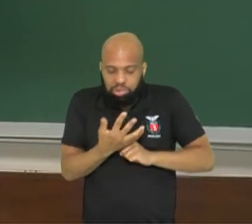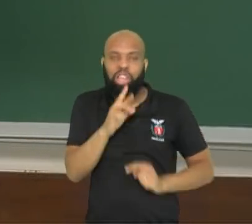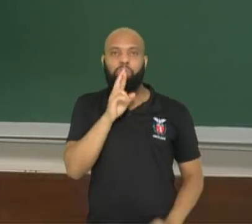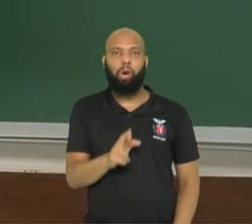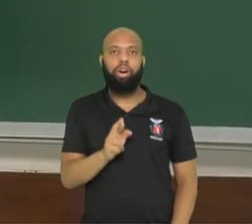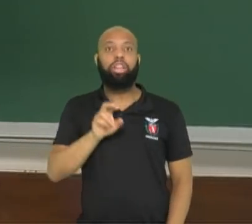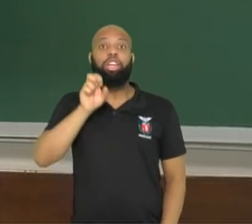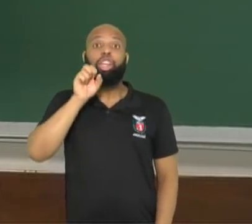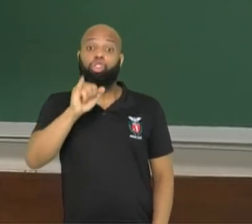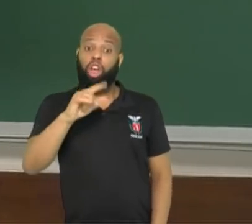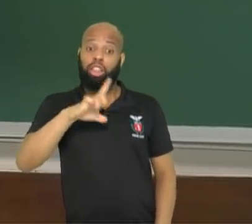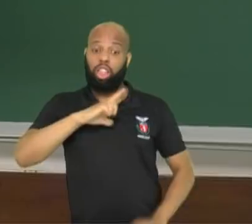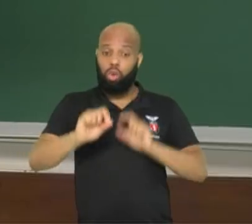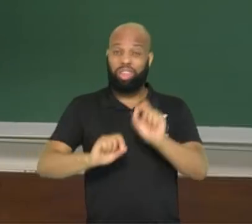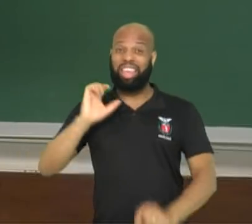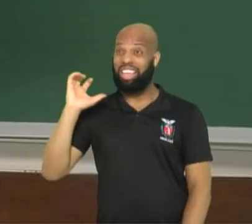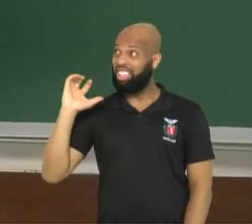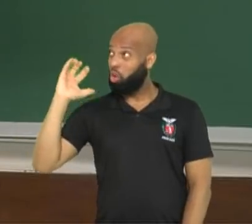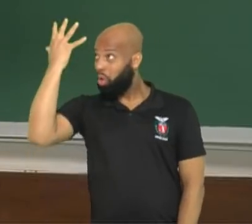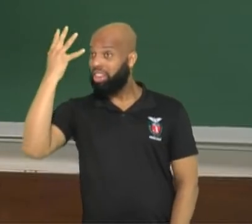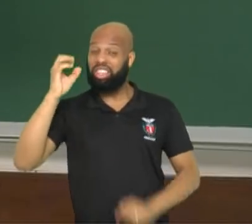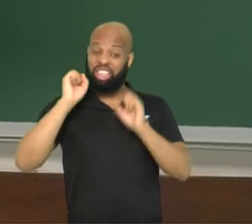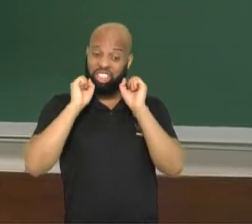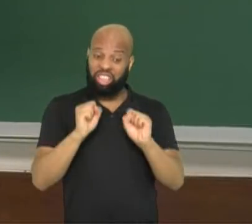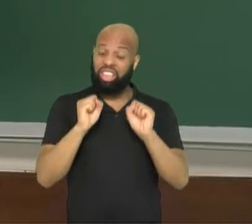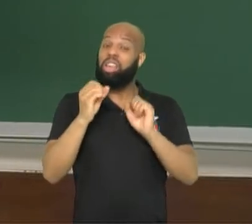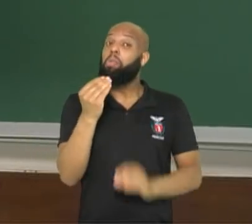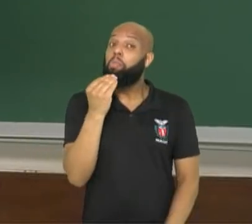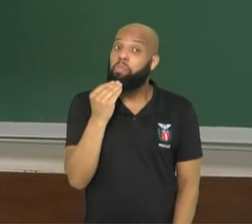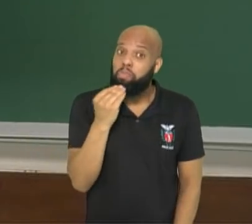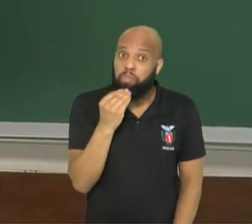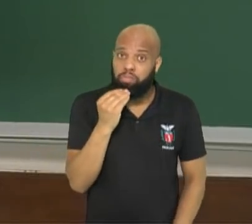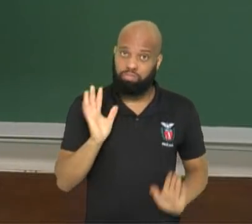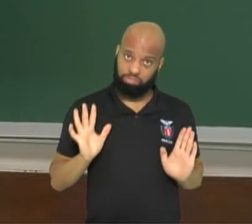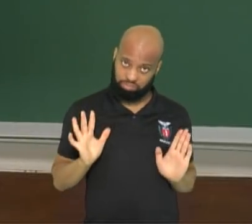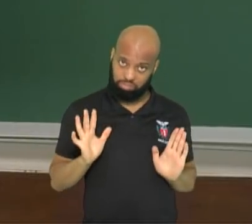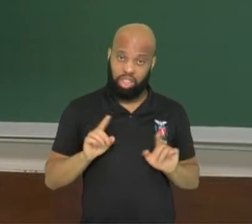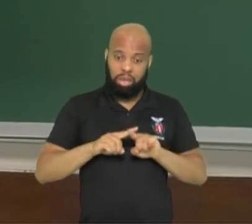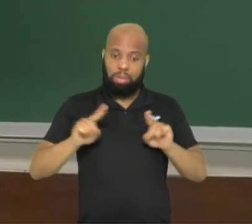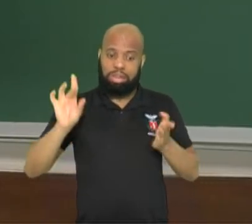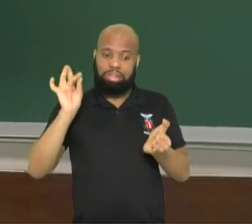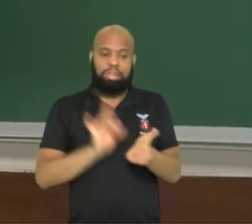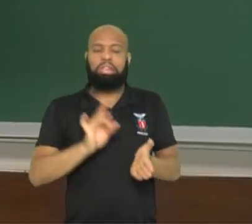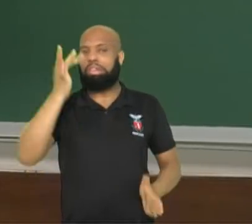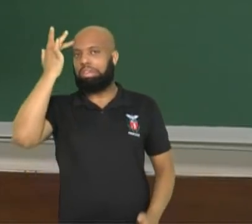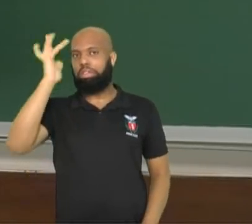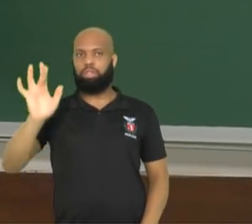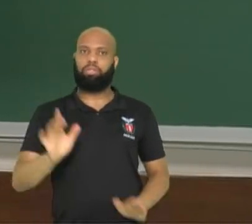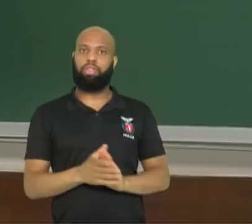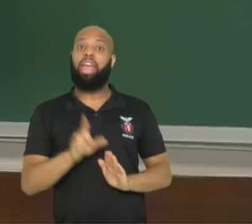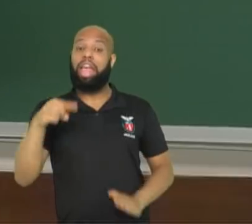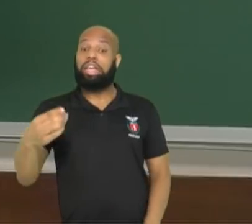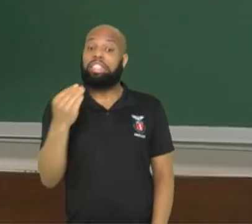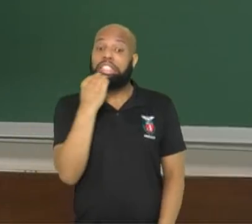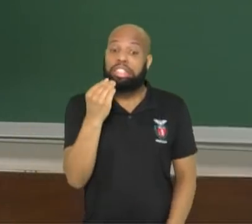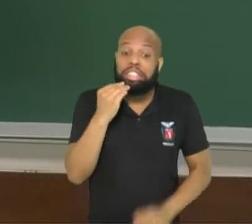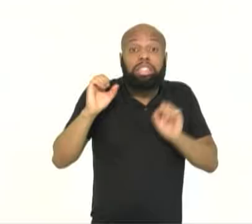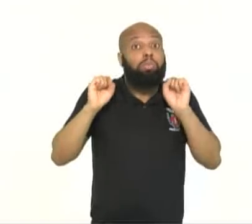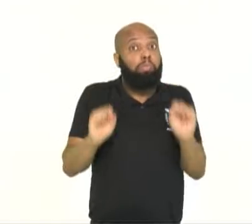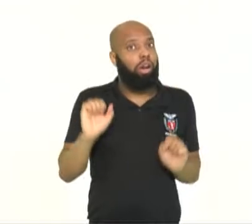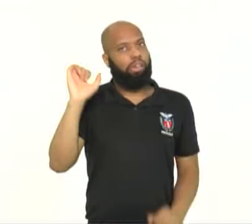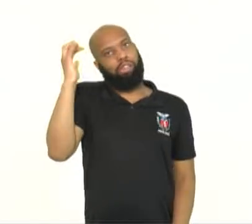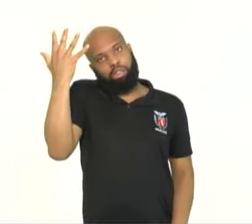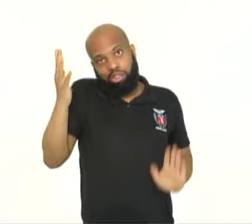tenho apenas uma probabilidade, ok? Eu não consigo prever com total